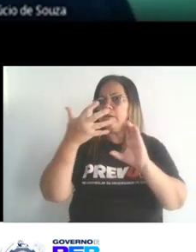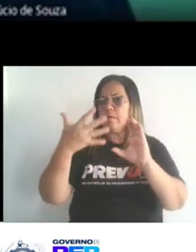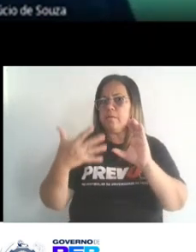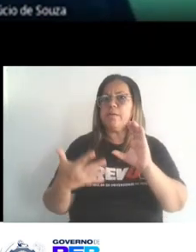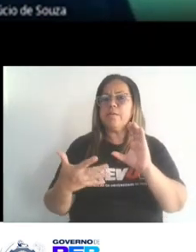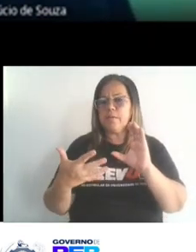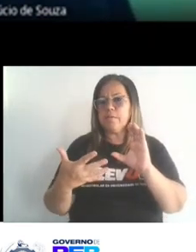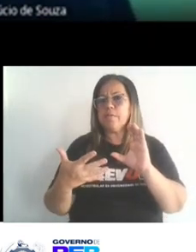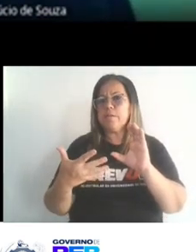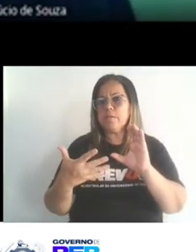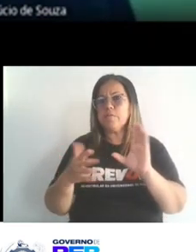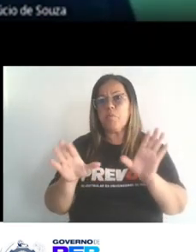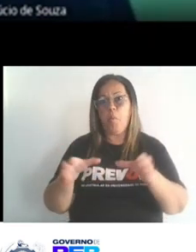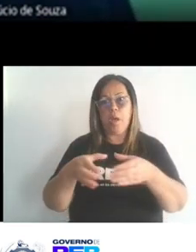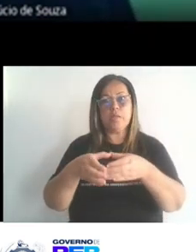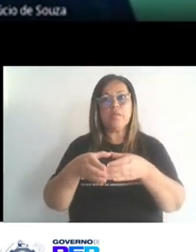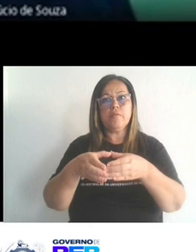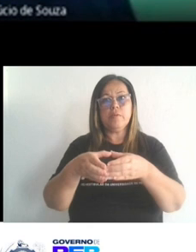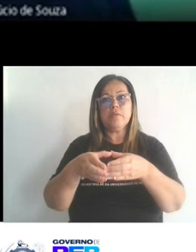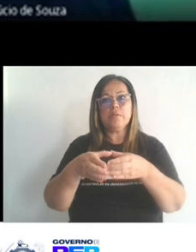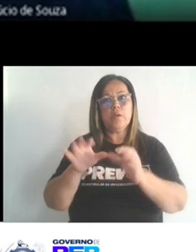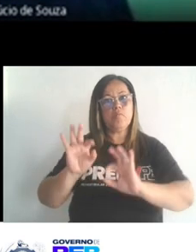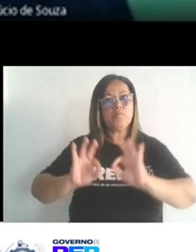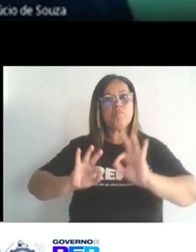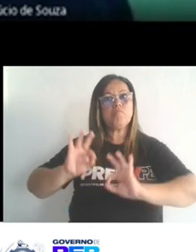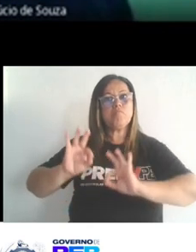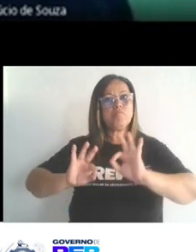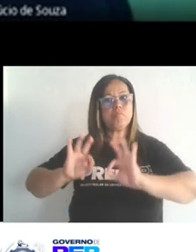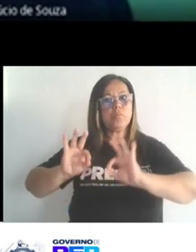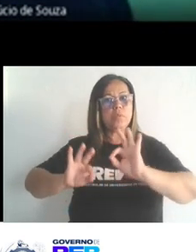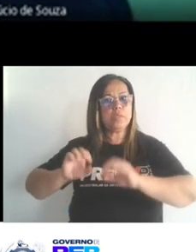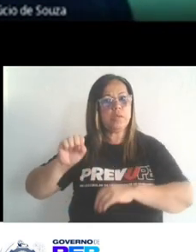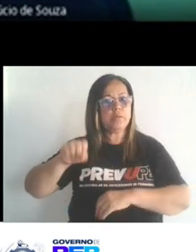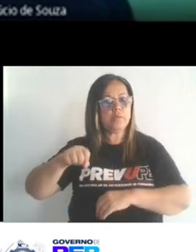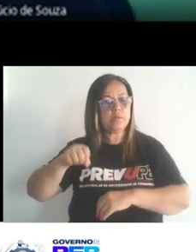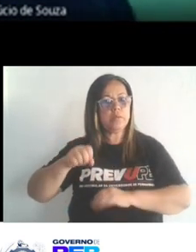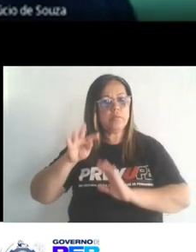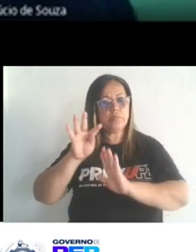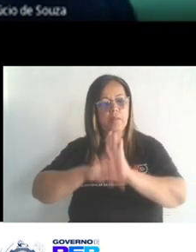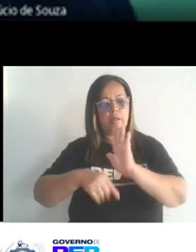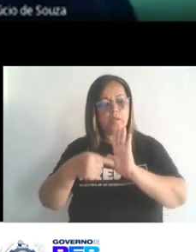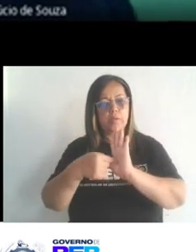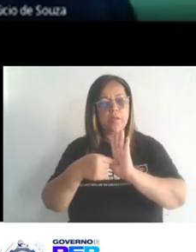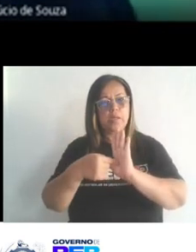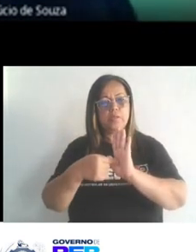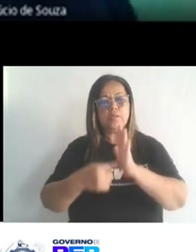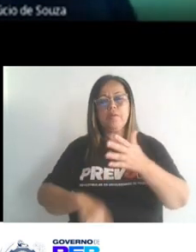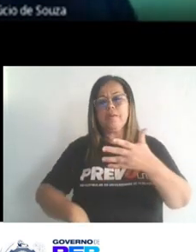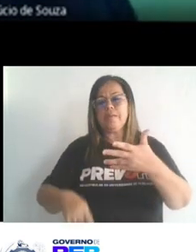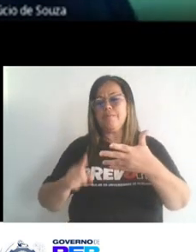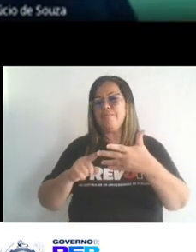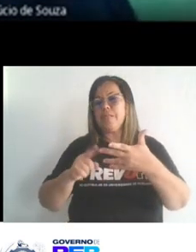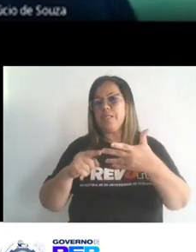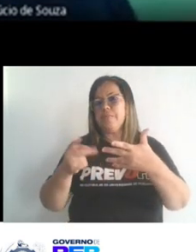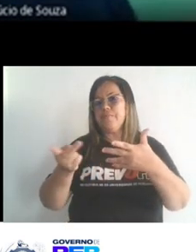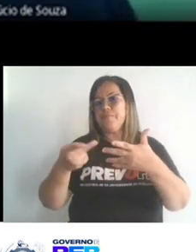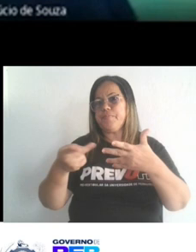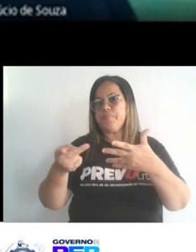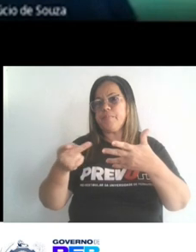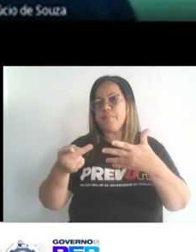de uma civilização altamente organizada segundo também o texto então o 3 está errado